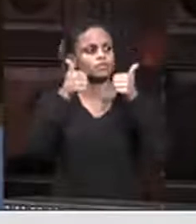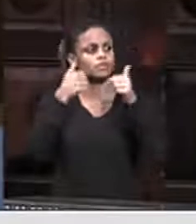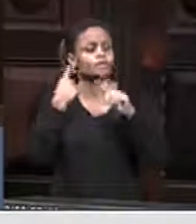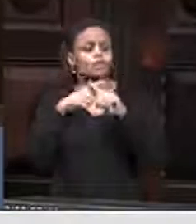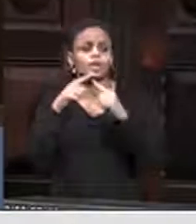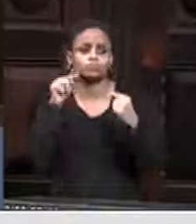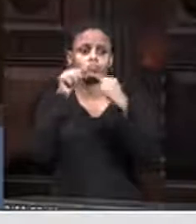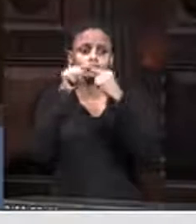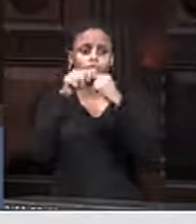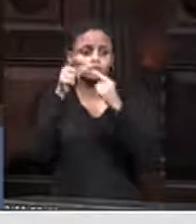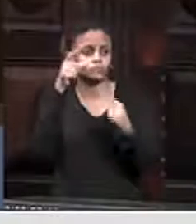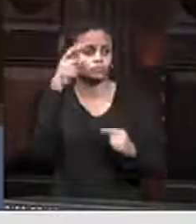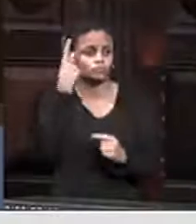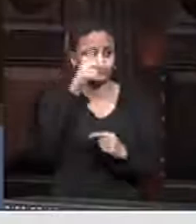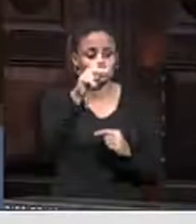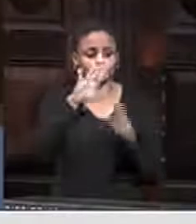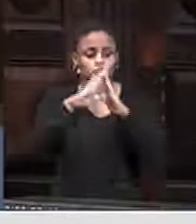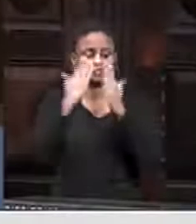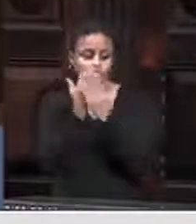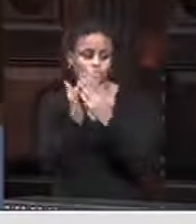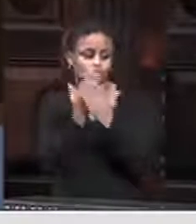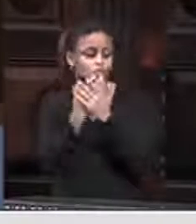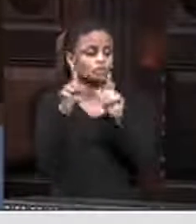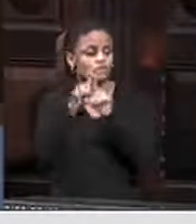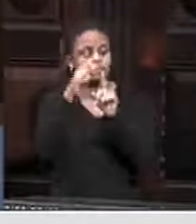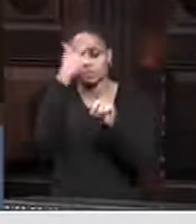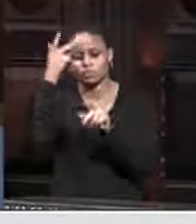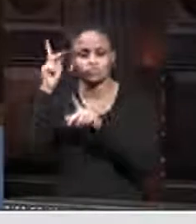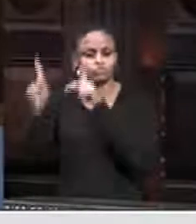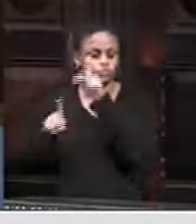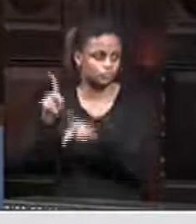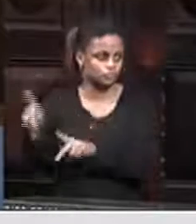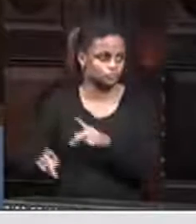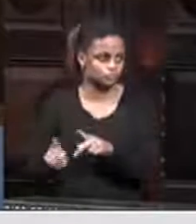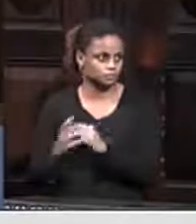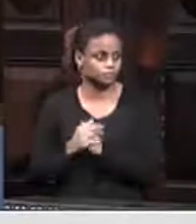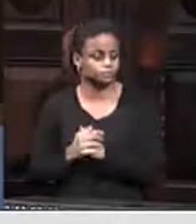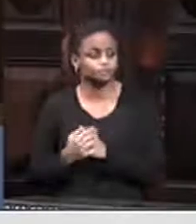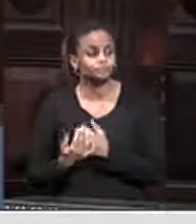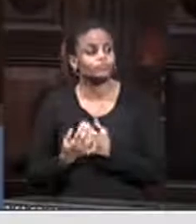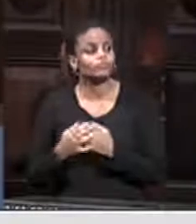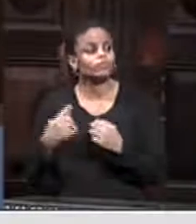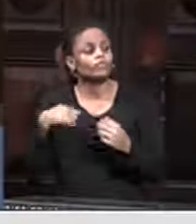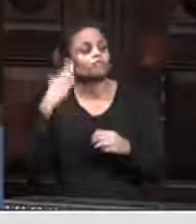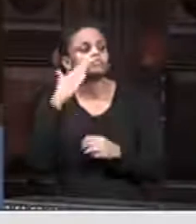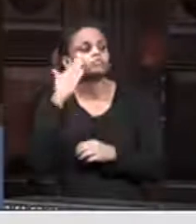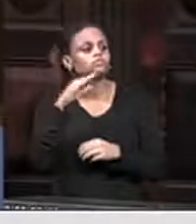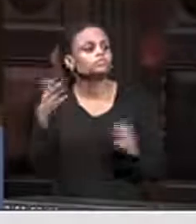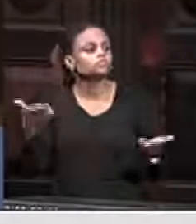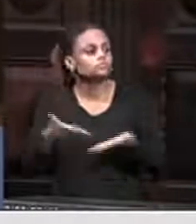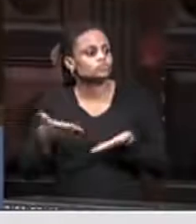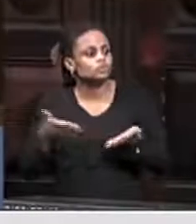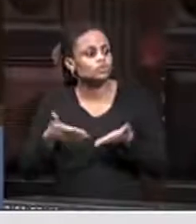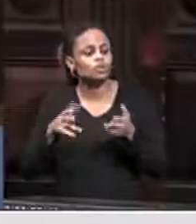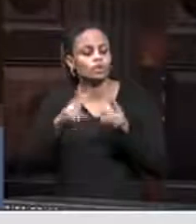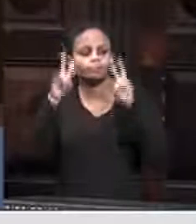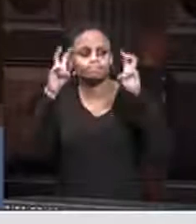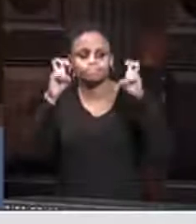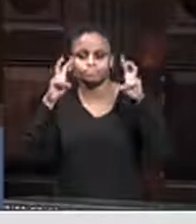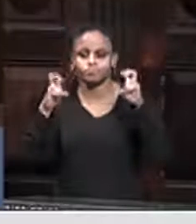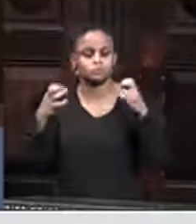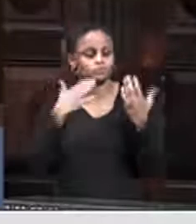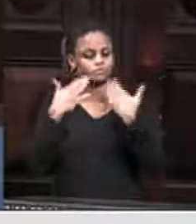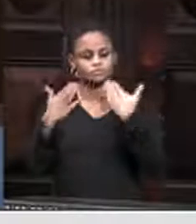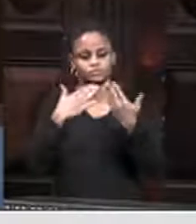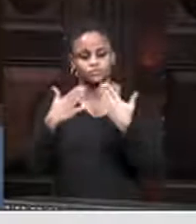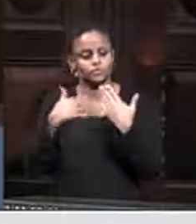da sociedade carioca e fluminense. Senhoras e senhores, eu entendo que é chegada a hora de colocar esse tema em discussão.